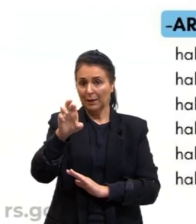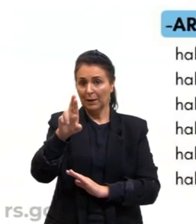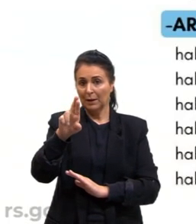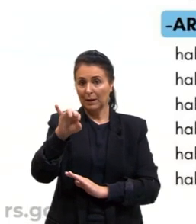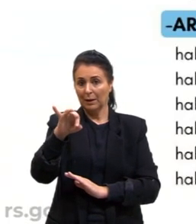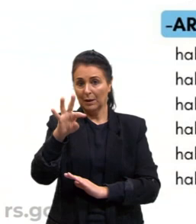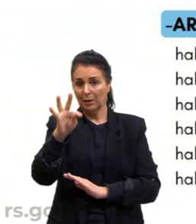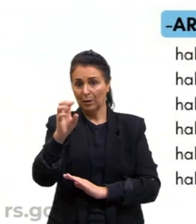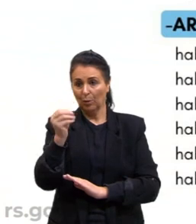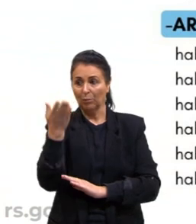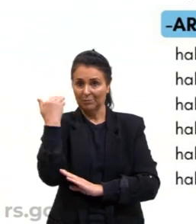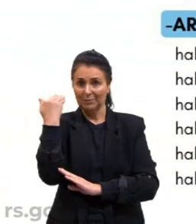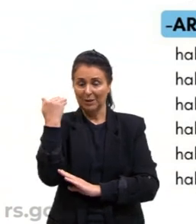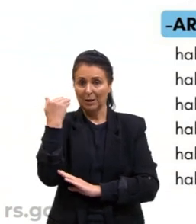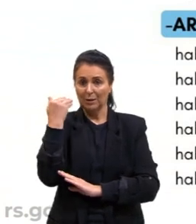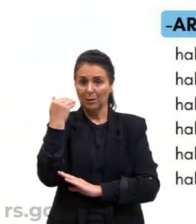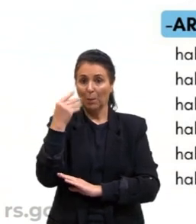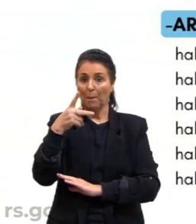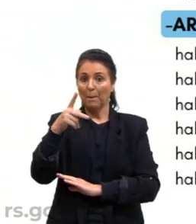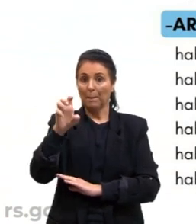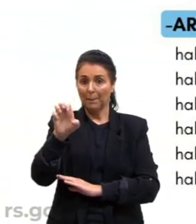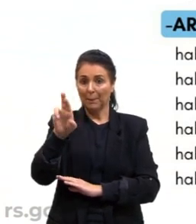pretérito imperfeito